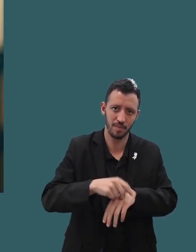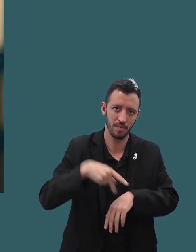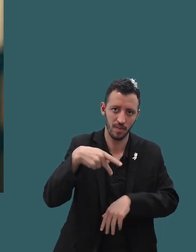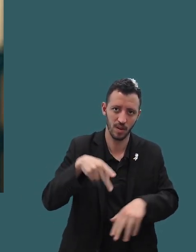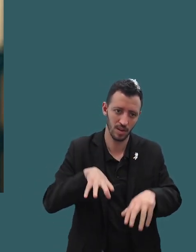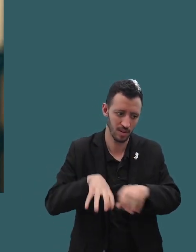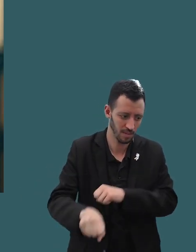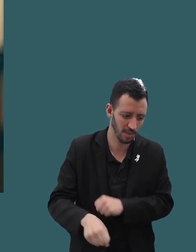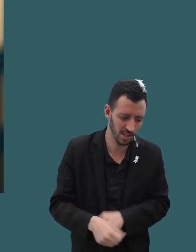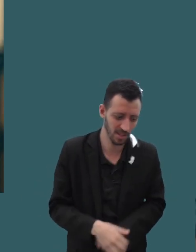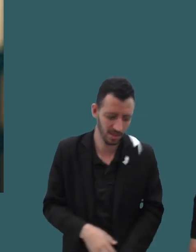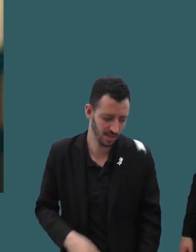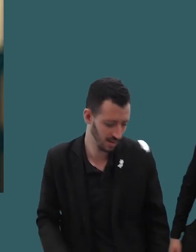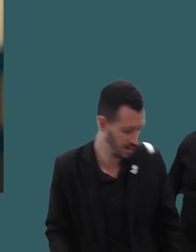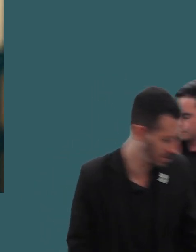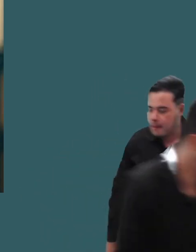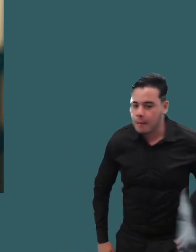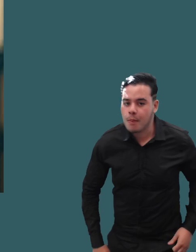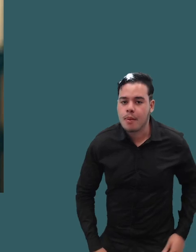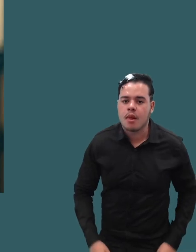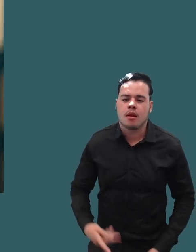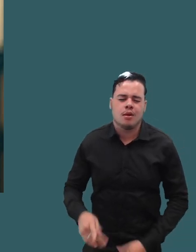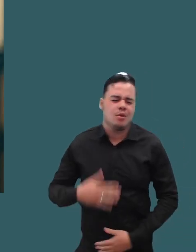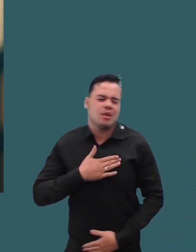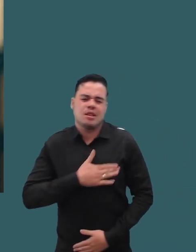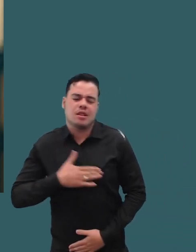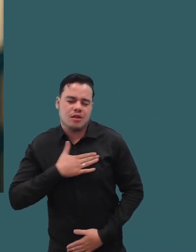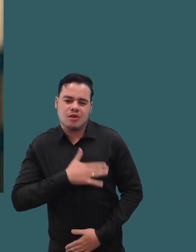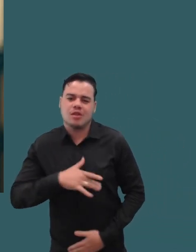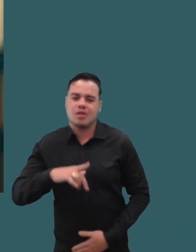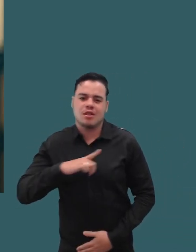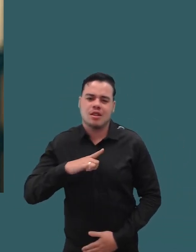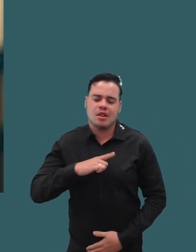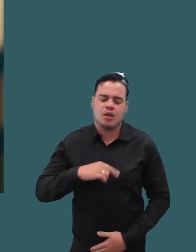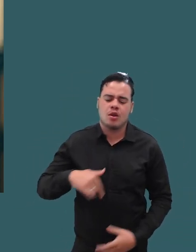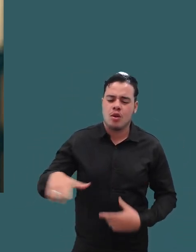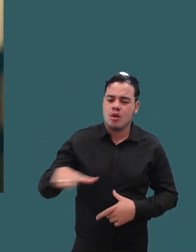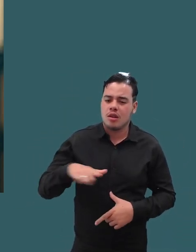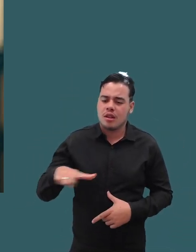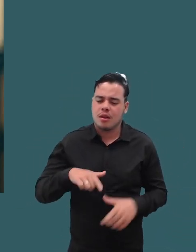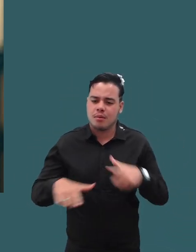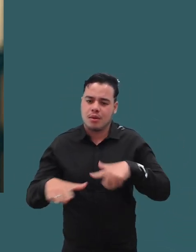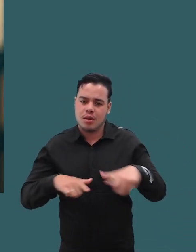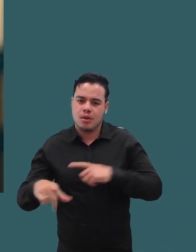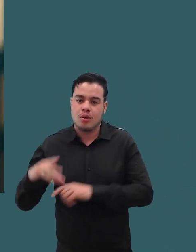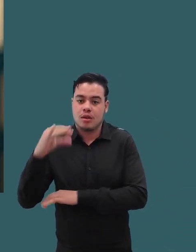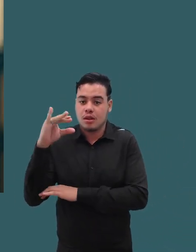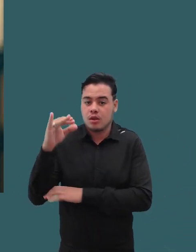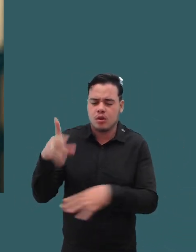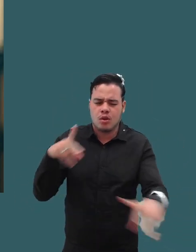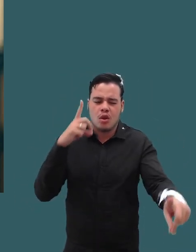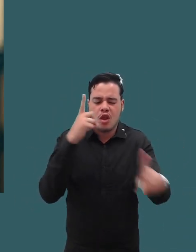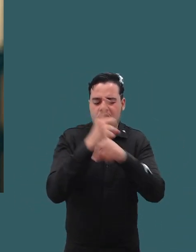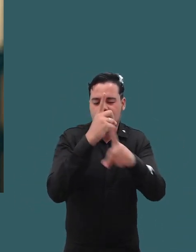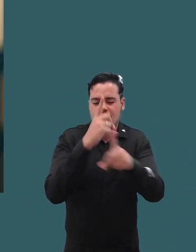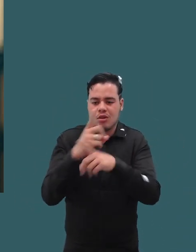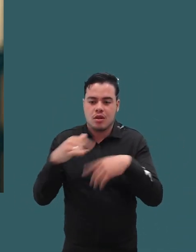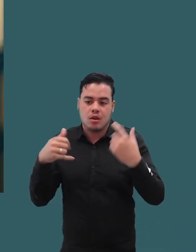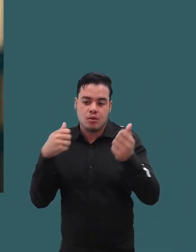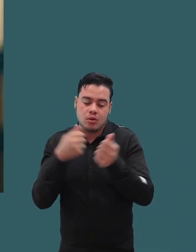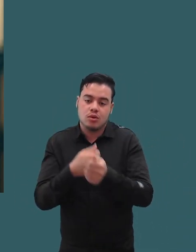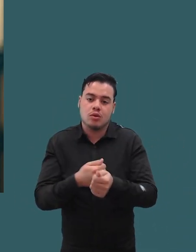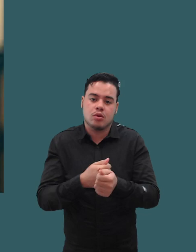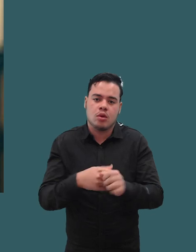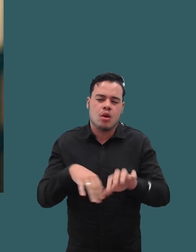da Metodista, na Associação Brasileira de Jornalismo Científico, e continuamos juntos nessa luta. Quando